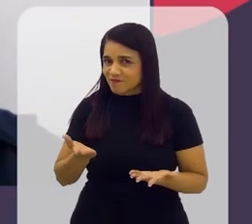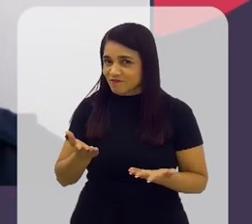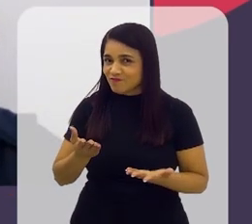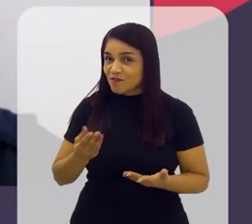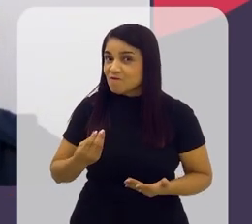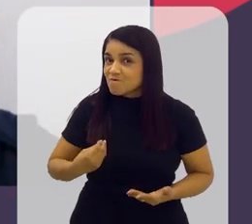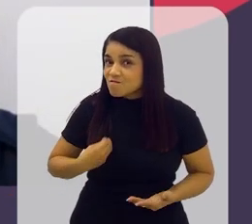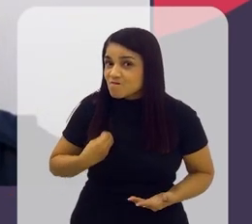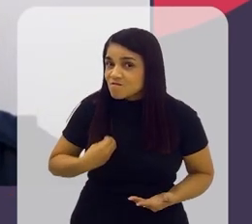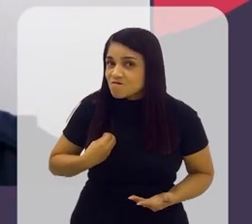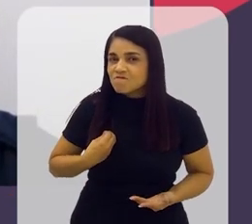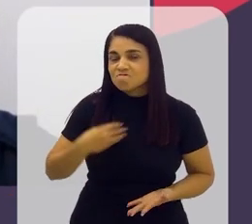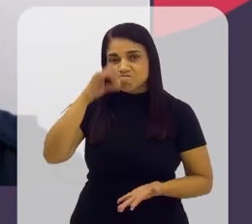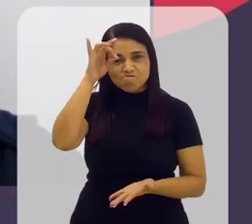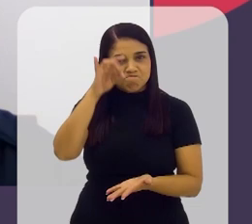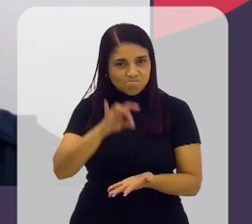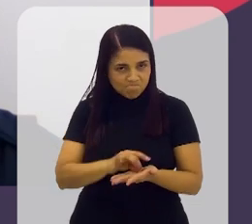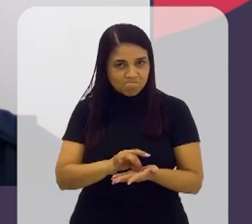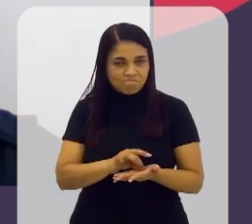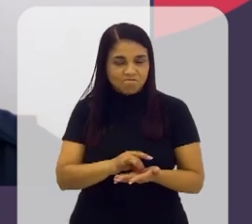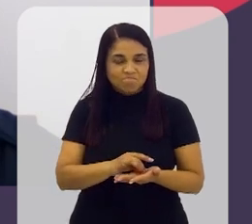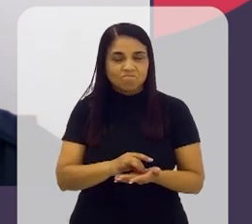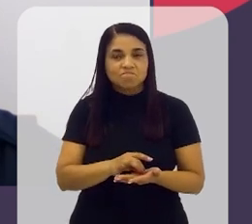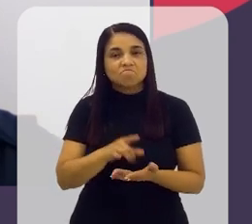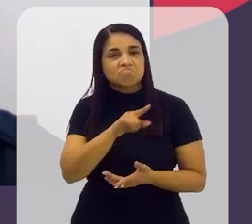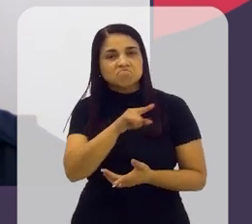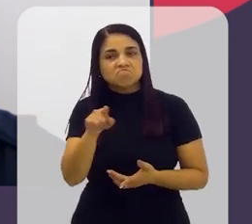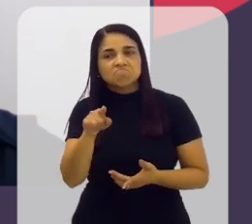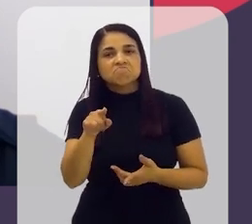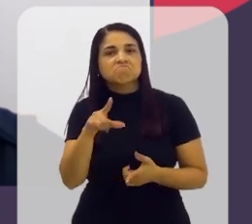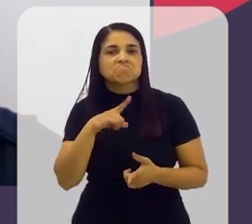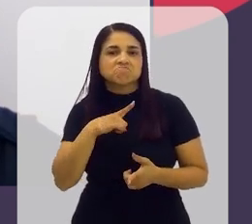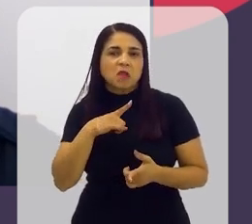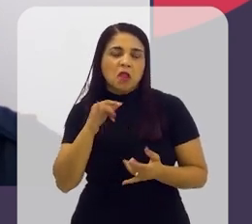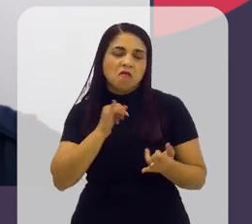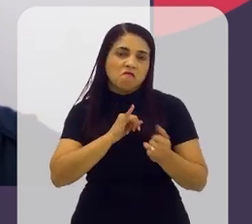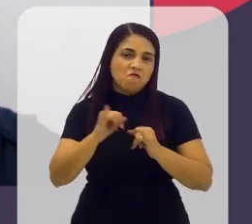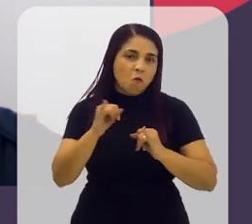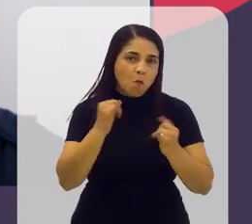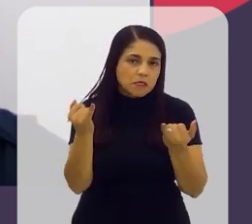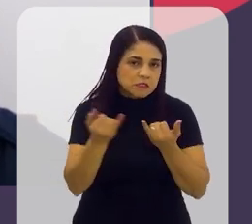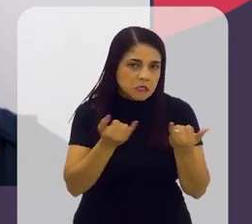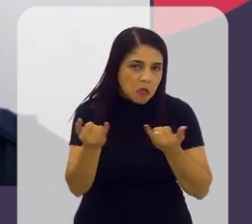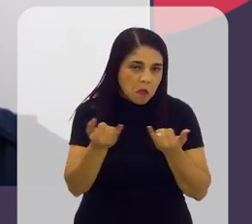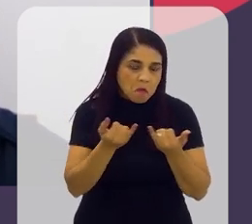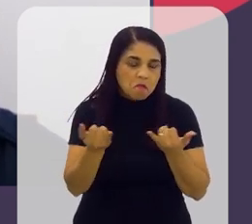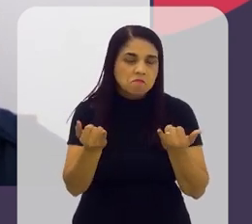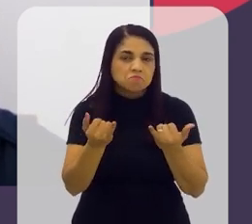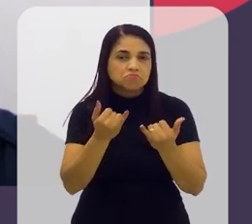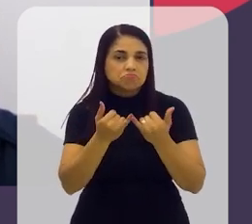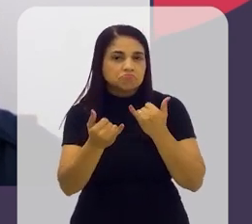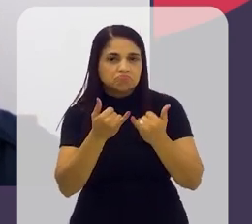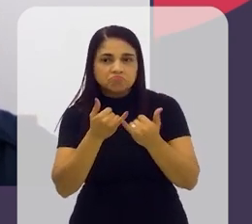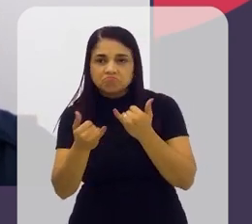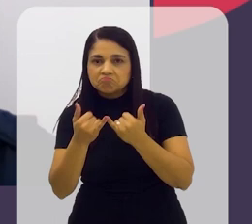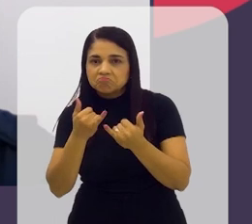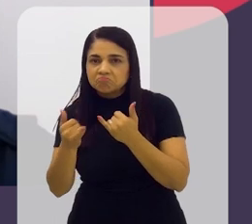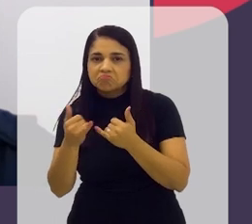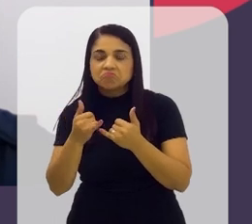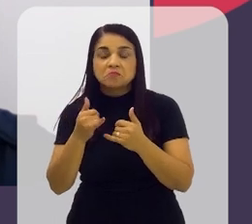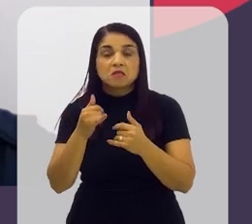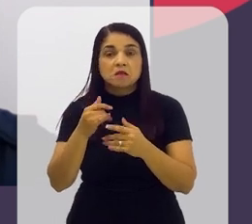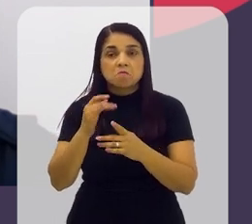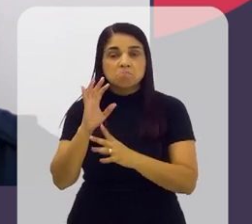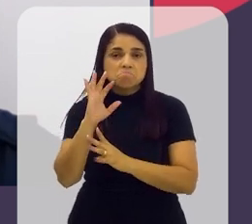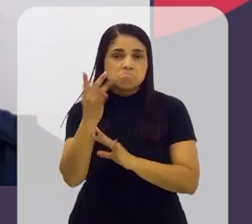né? A gente está vivendo isso, né? Então, de repente, vocês têm essas informações aí dessas plantas que